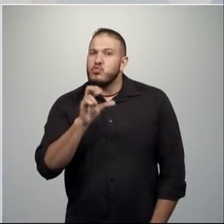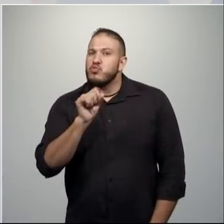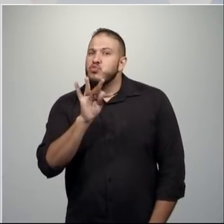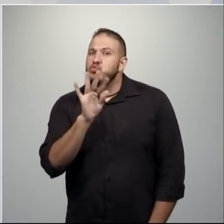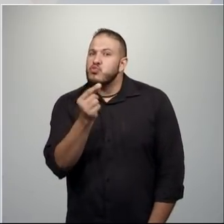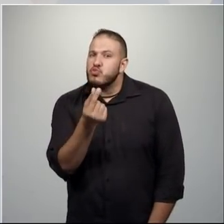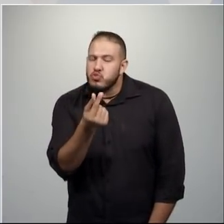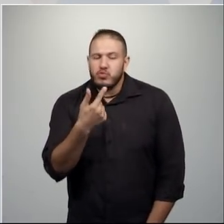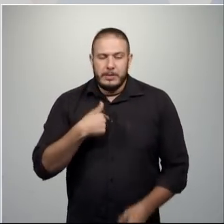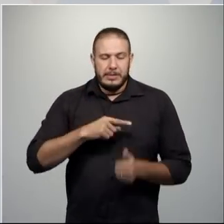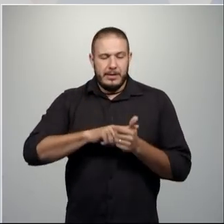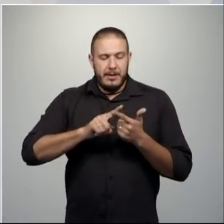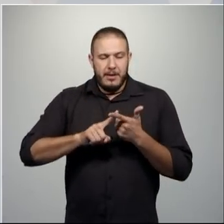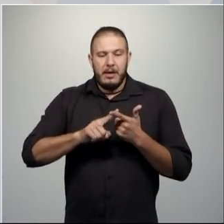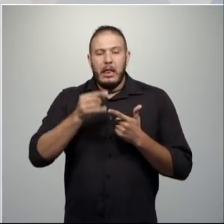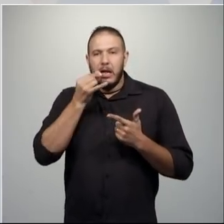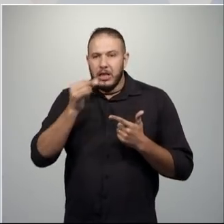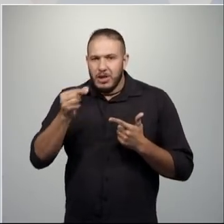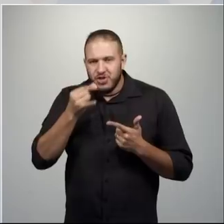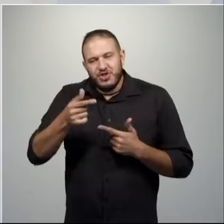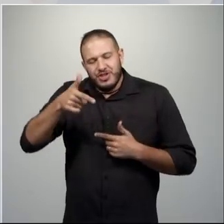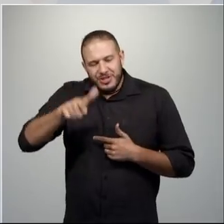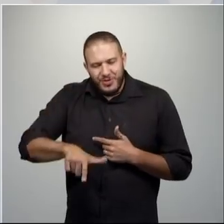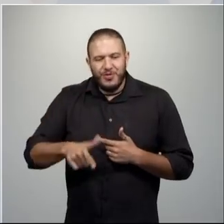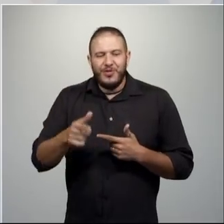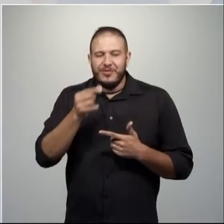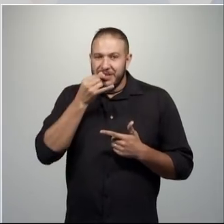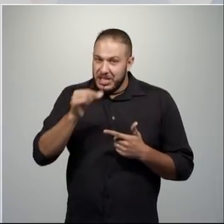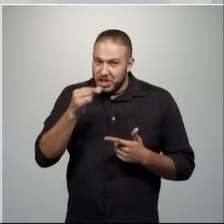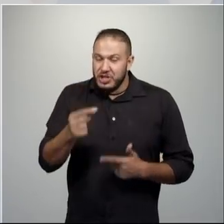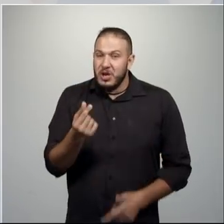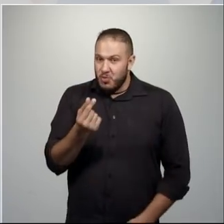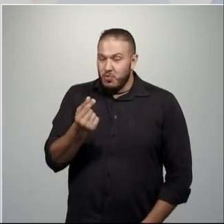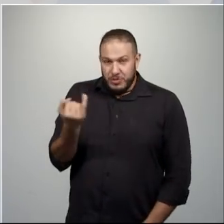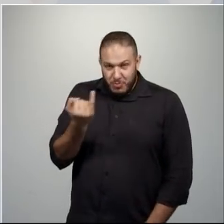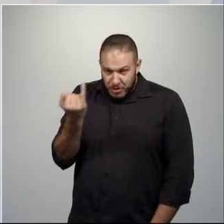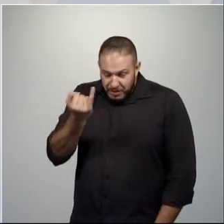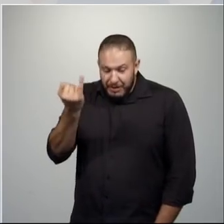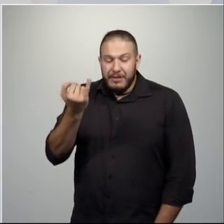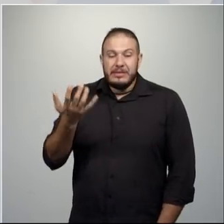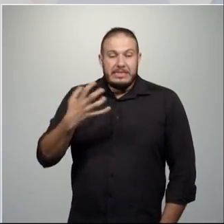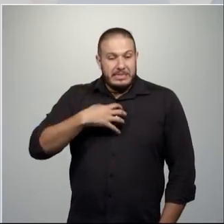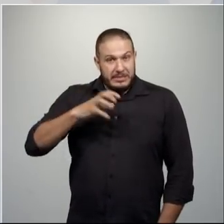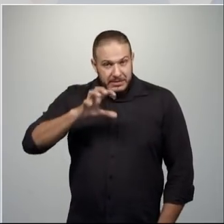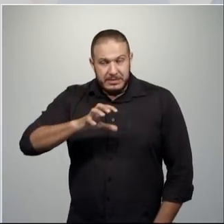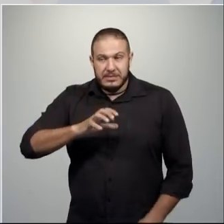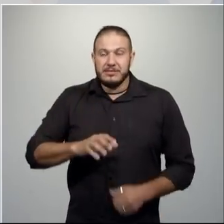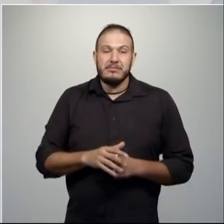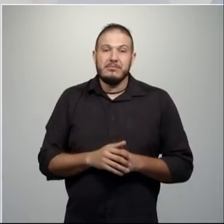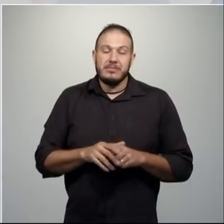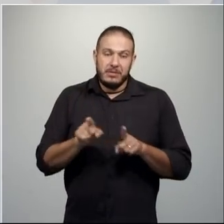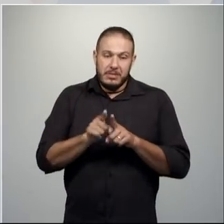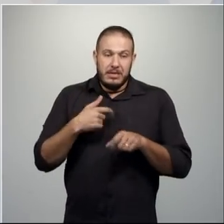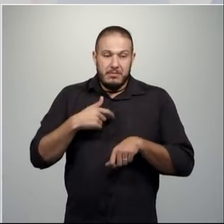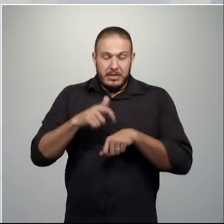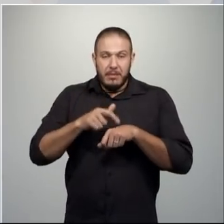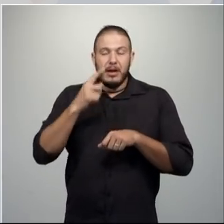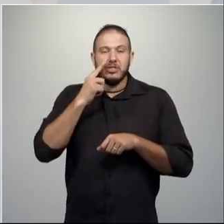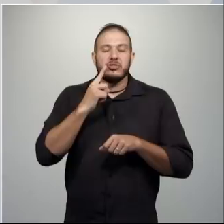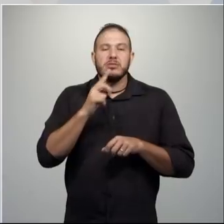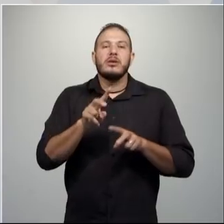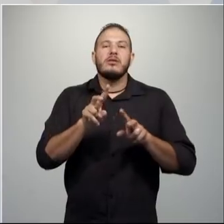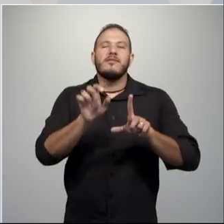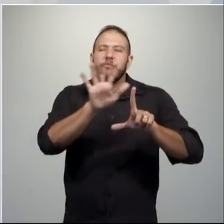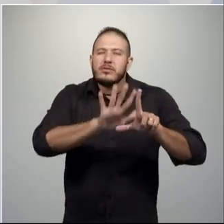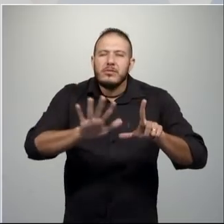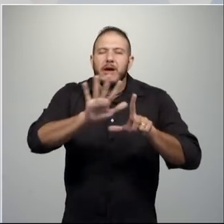energia de novo é um curso importante nesse tipo de cenário e a partir de virtualização em si